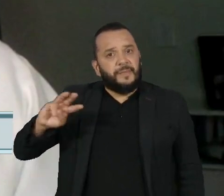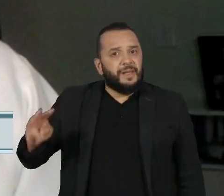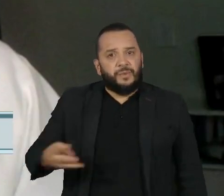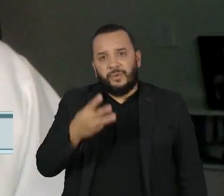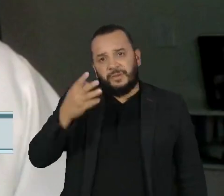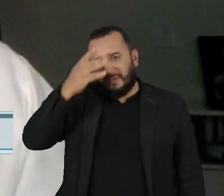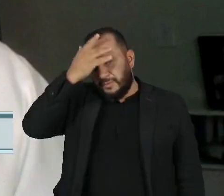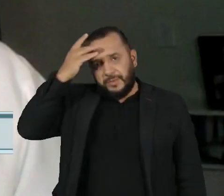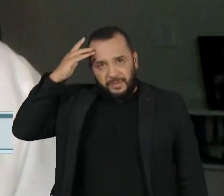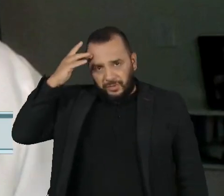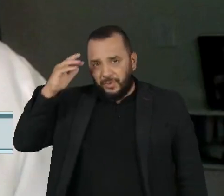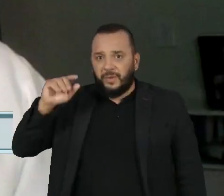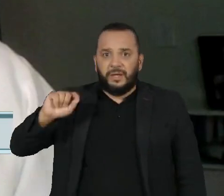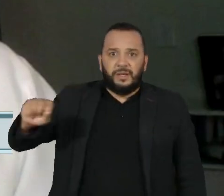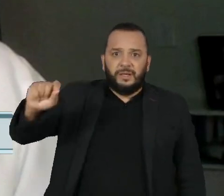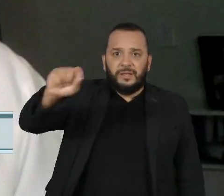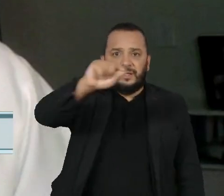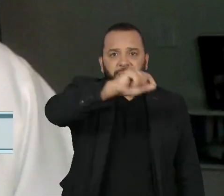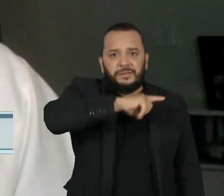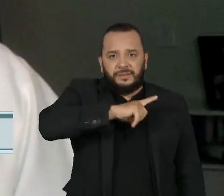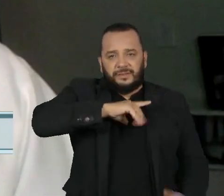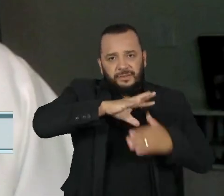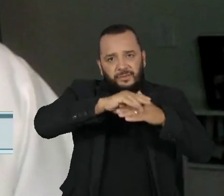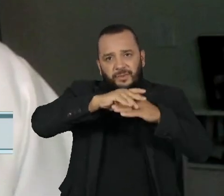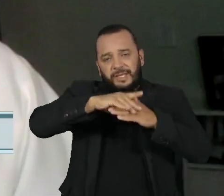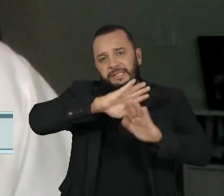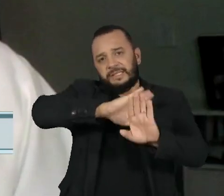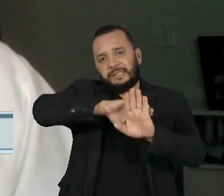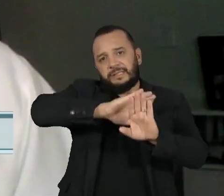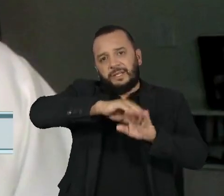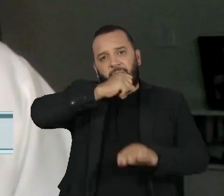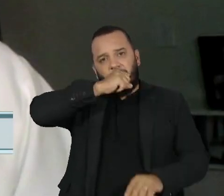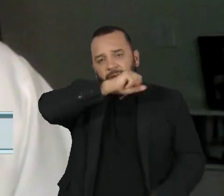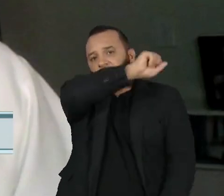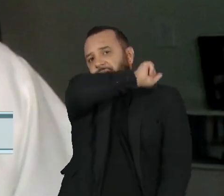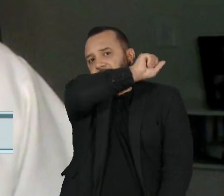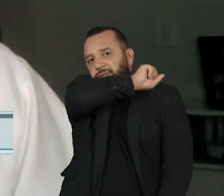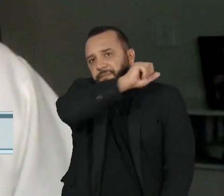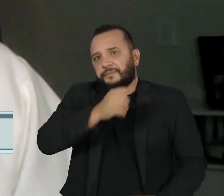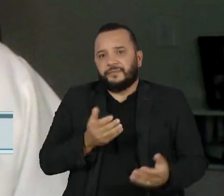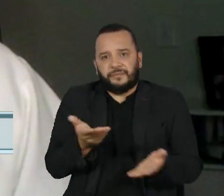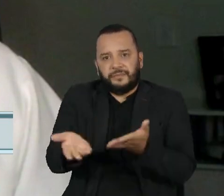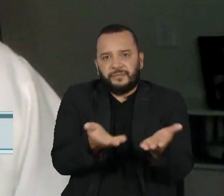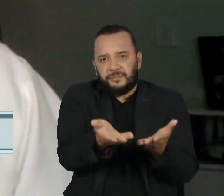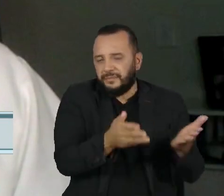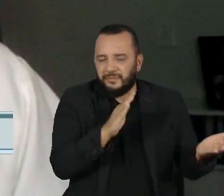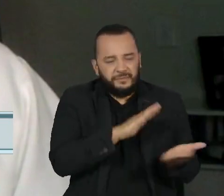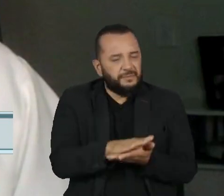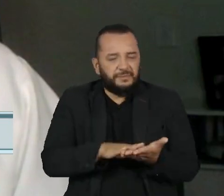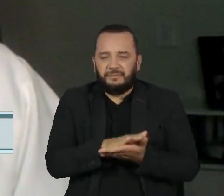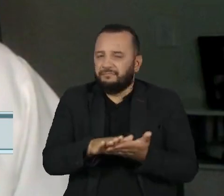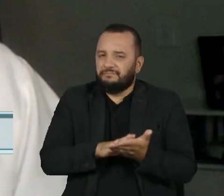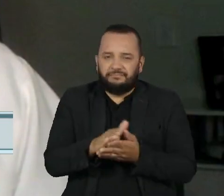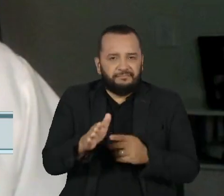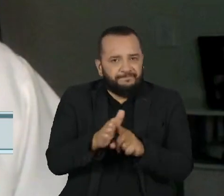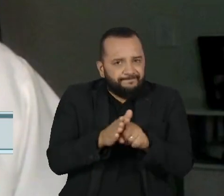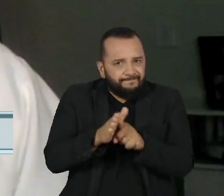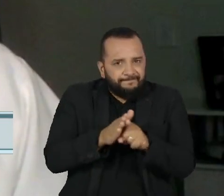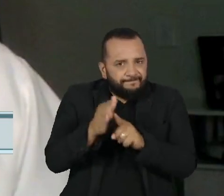casos suspeitos de tuberculose ao redor do mundo não foram devidamente